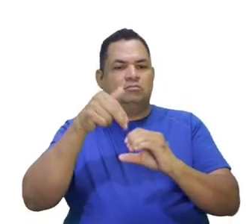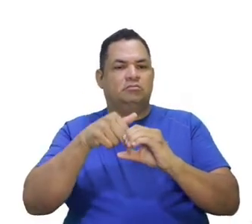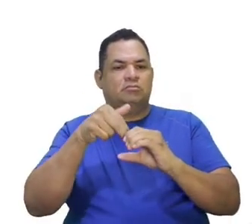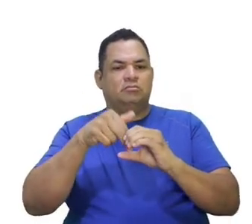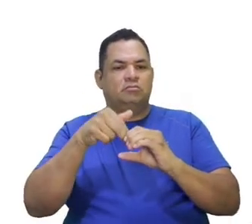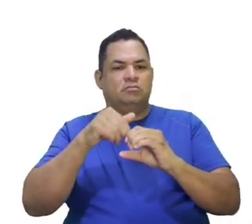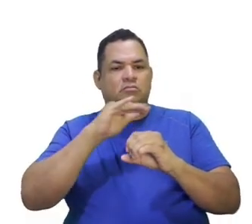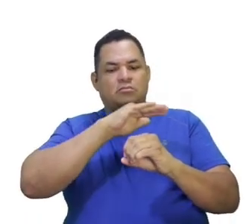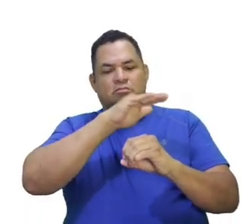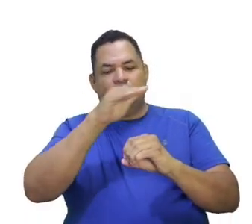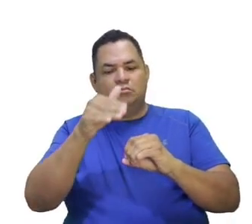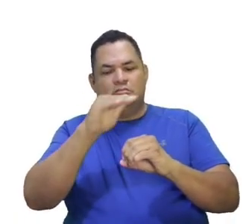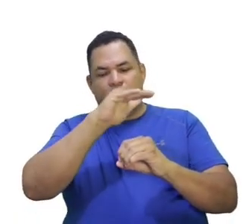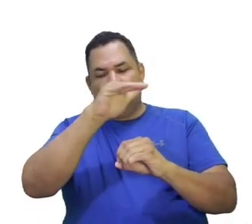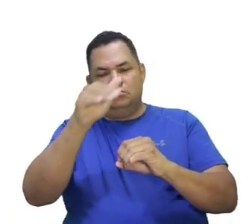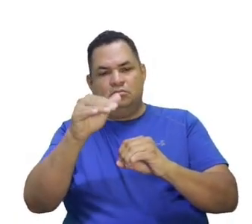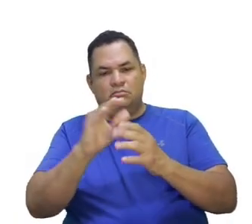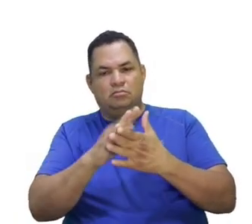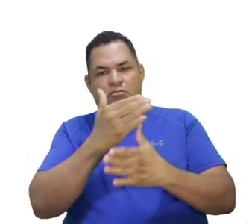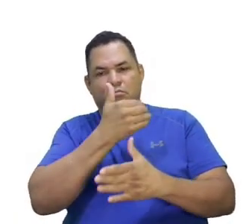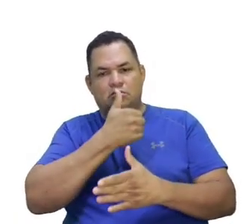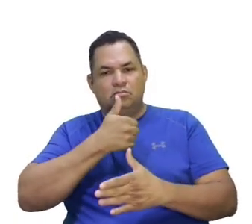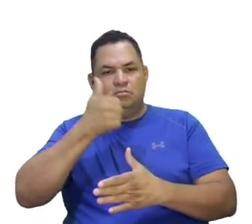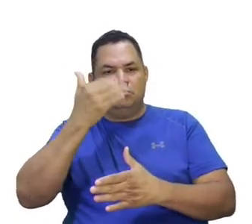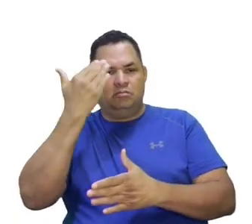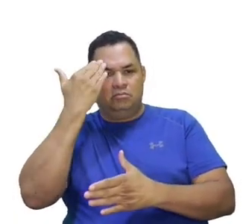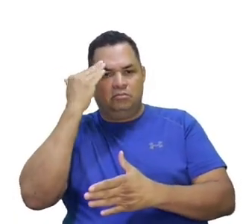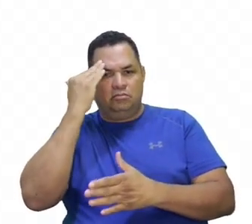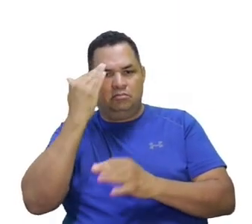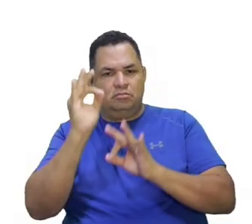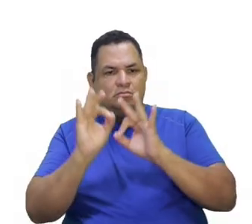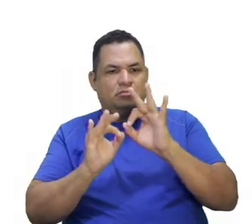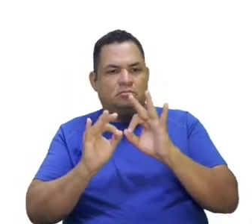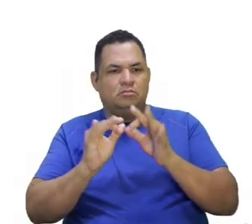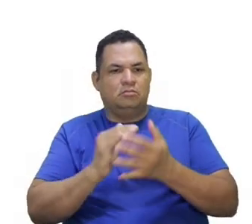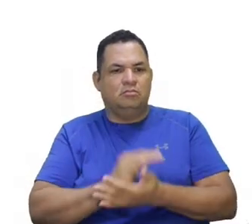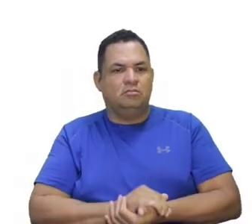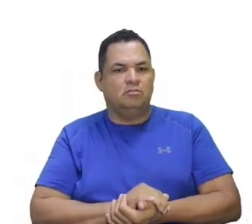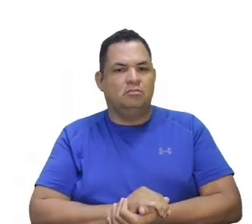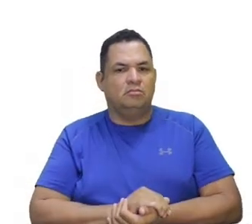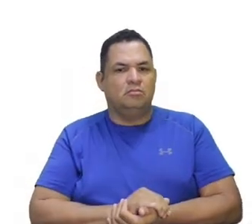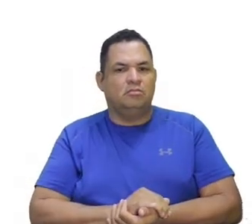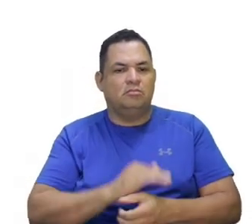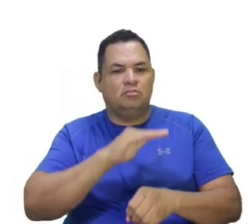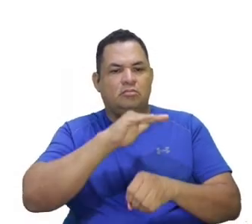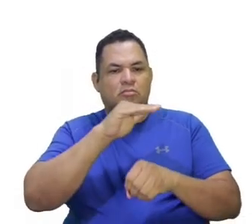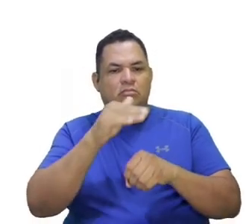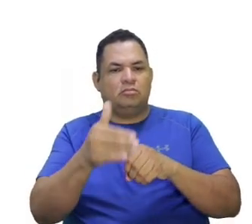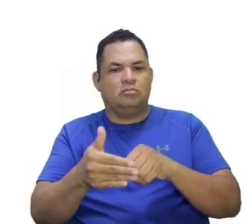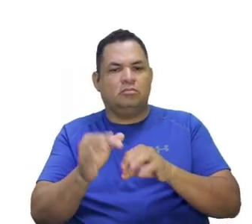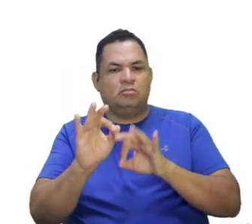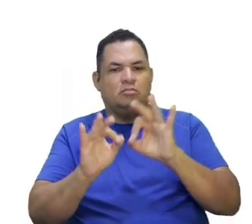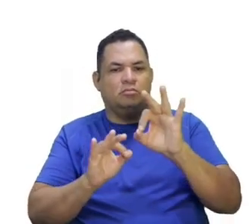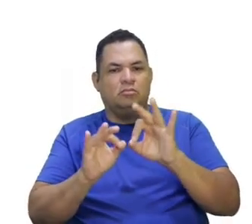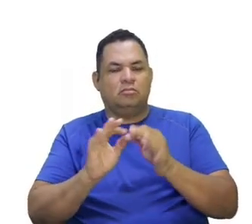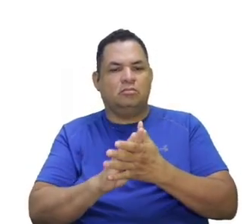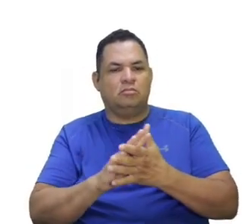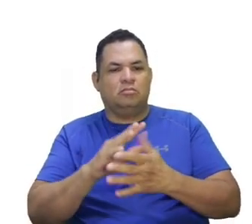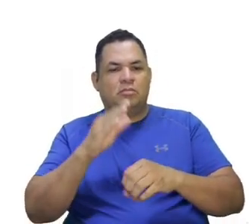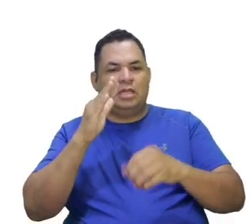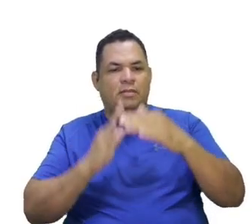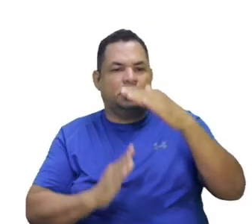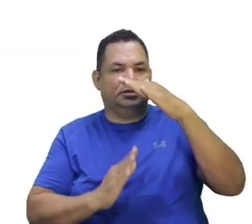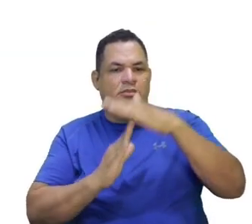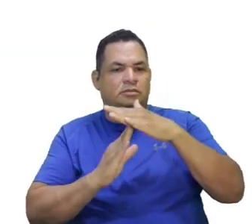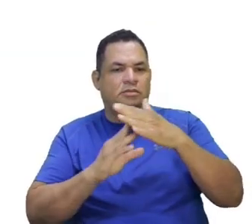as eletrosferas, ficaria melhor para você entender quem é a camada de valência dele? Fica? Não seja